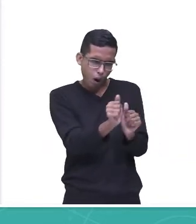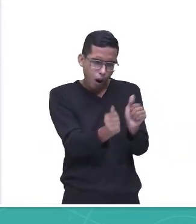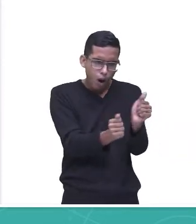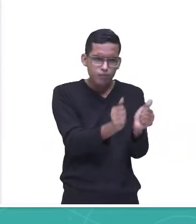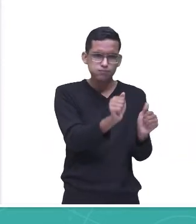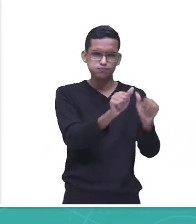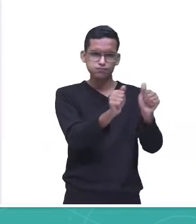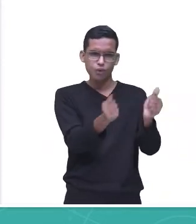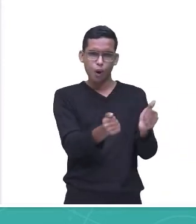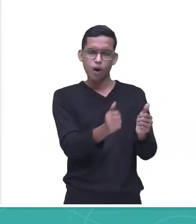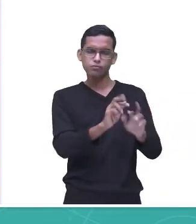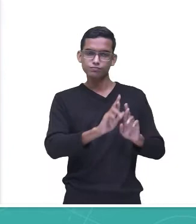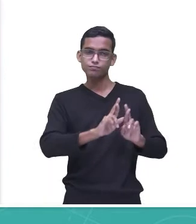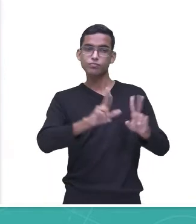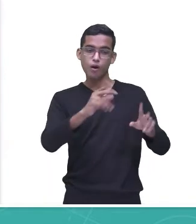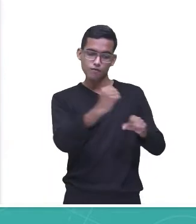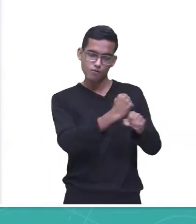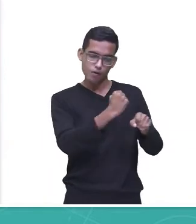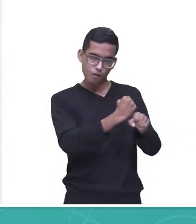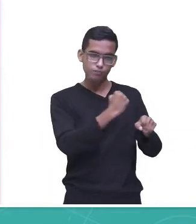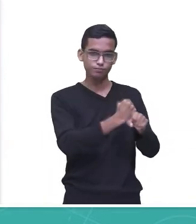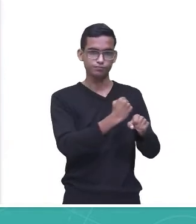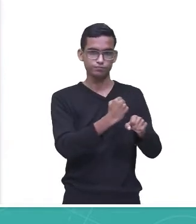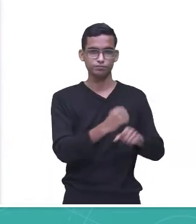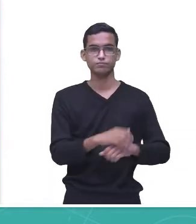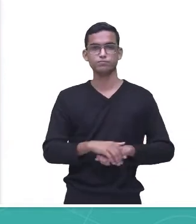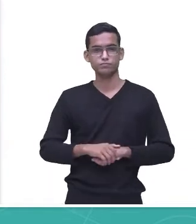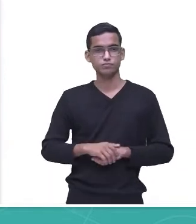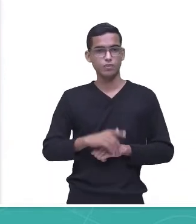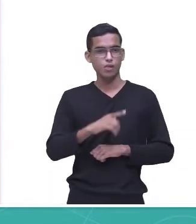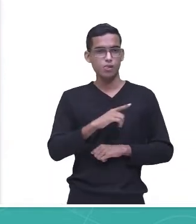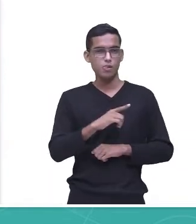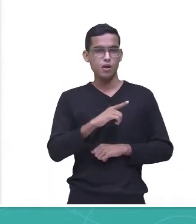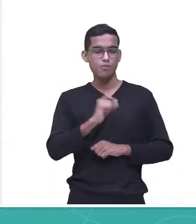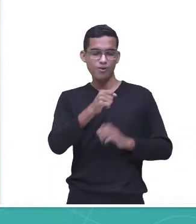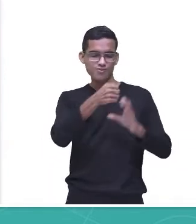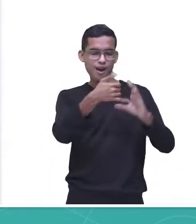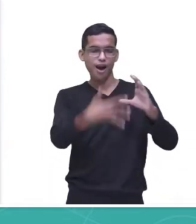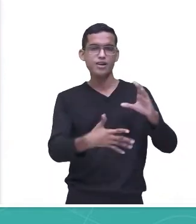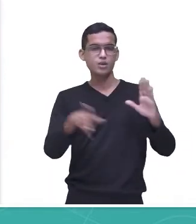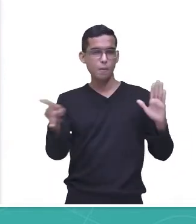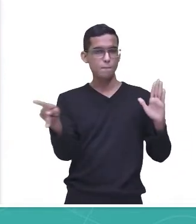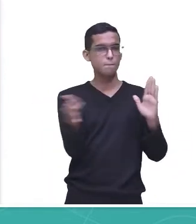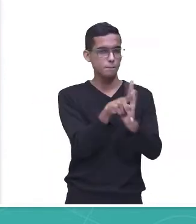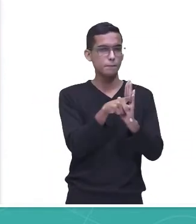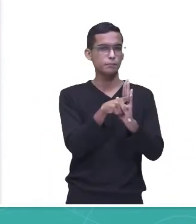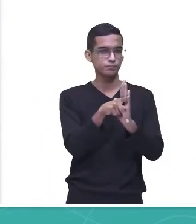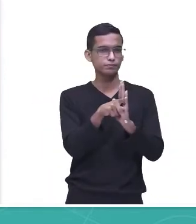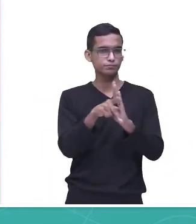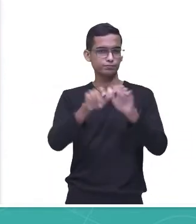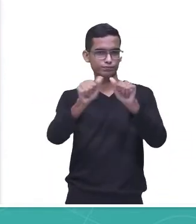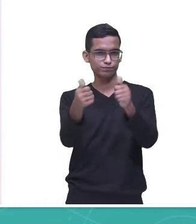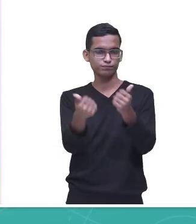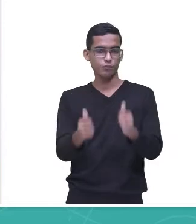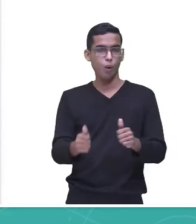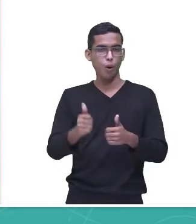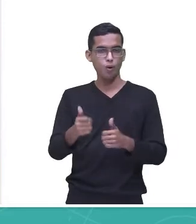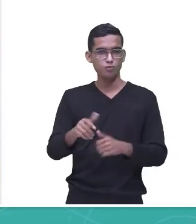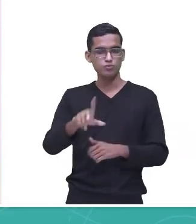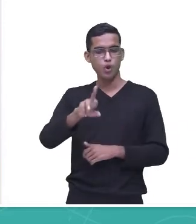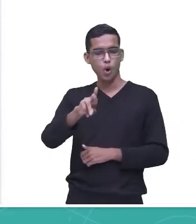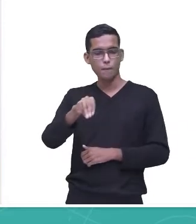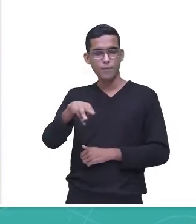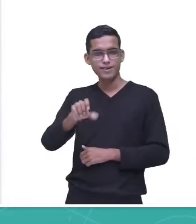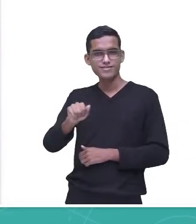aqui adornado com folhas. Então, é uma característica também da escultura românica. E vamos analisar um pouco o que vem